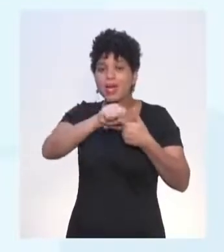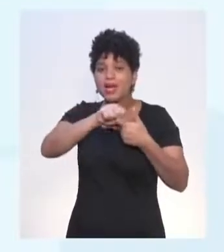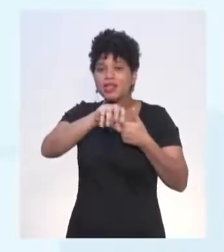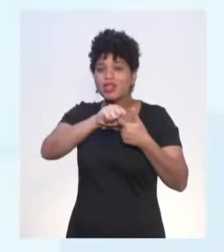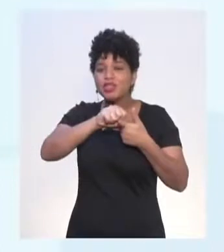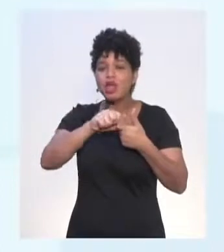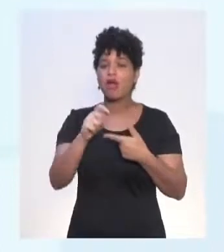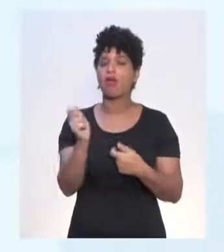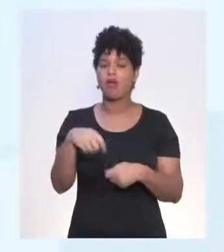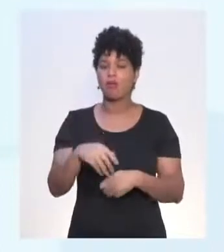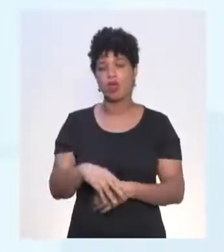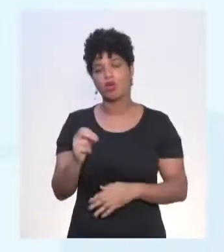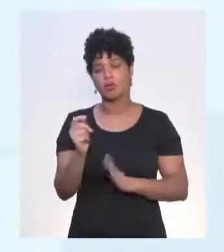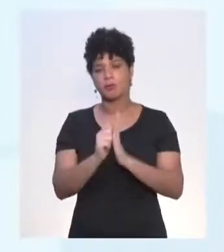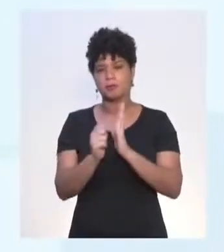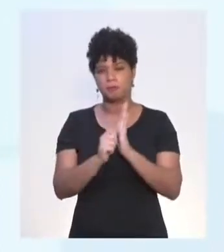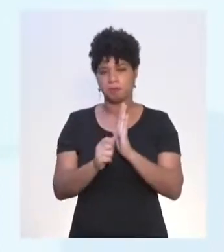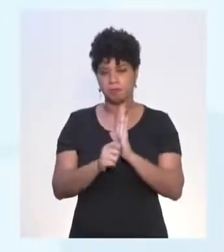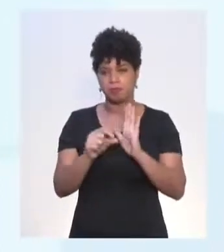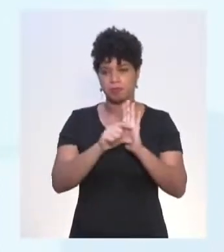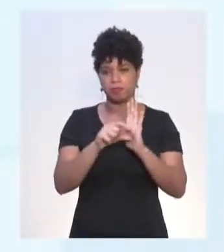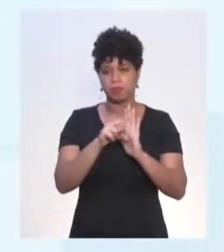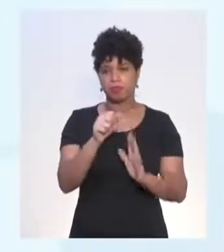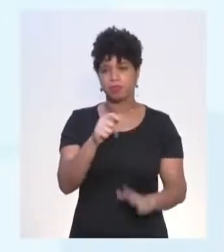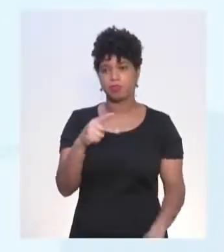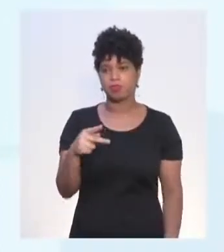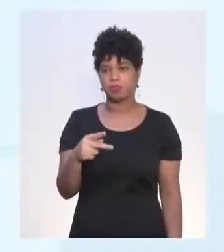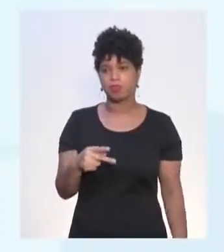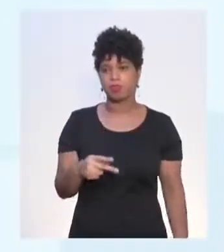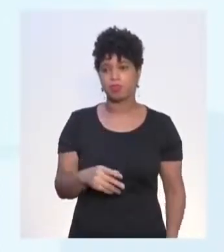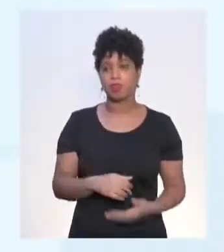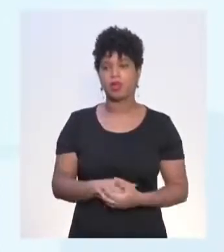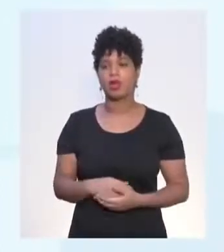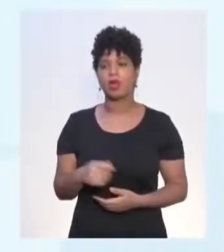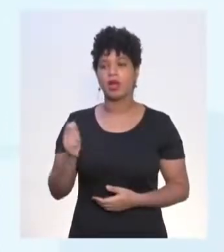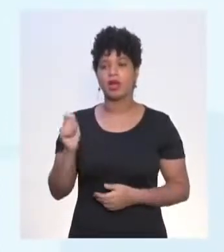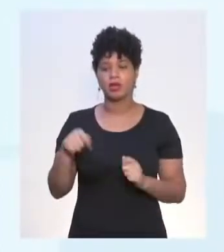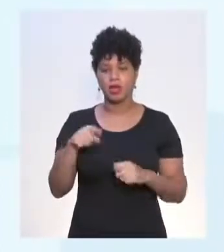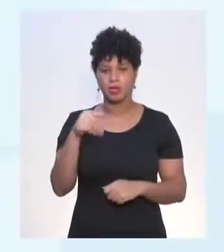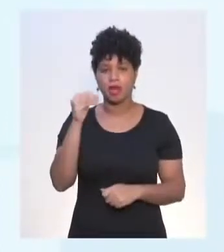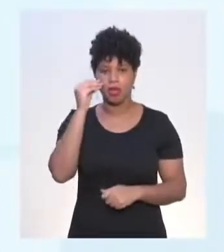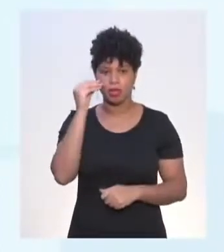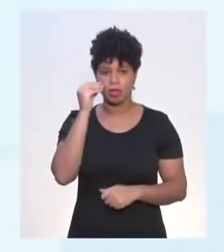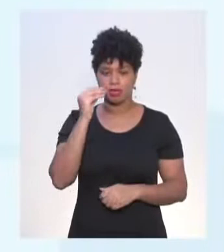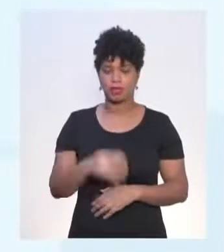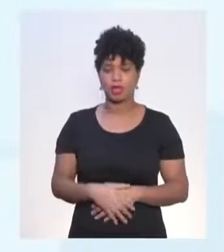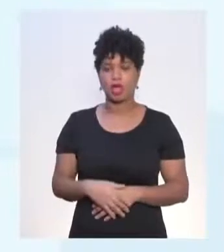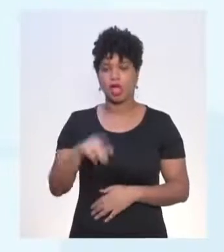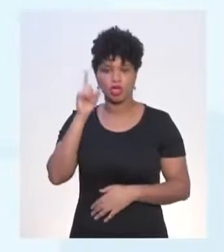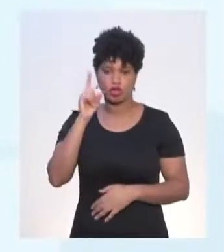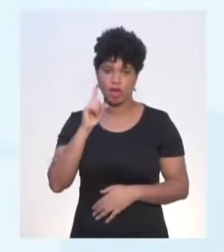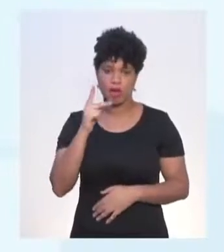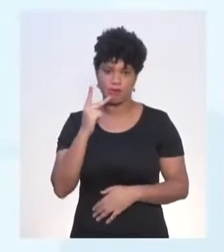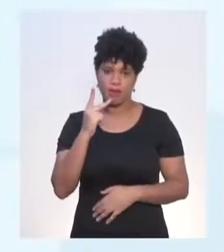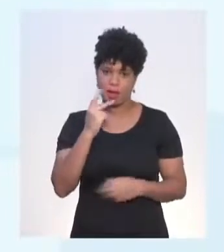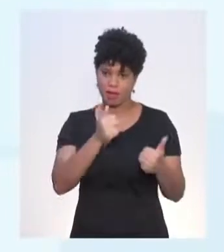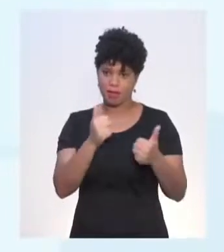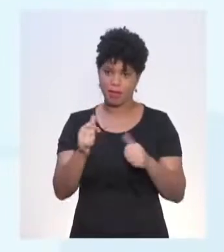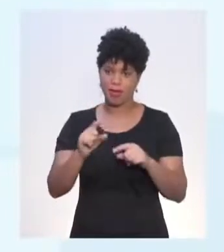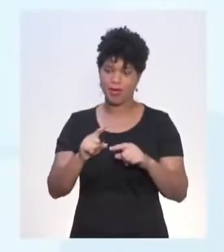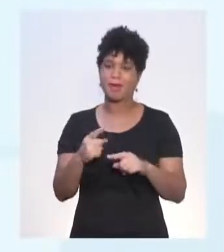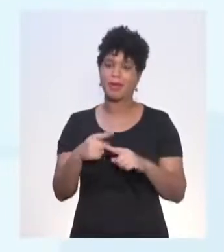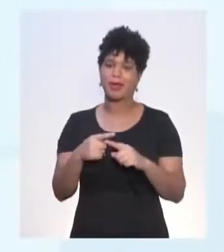escrever esses aplicativos são gratuitos e você pode testar eu não sei falar muito bem tá toma que meu inglês